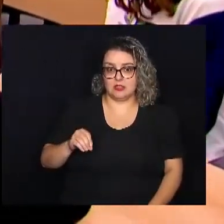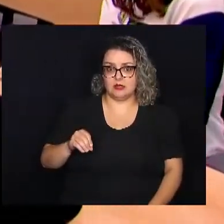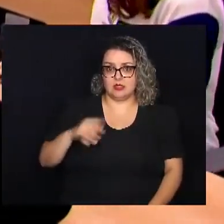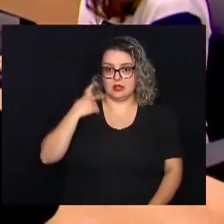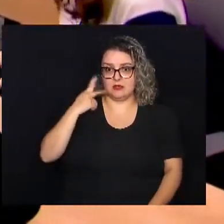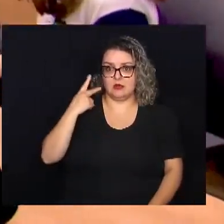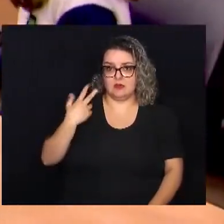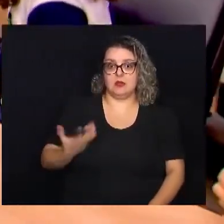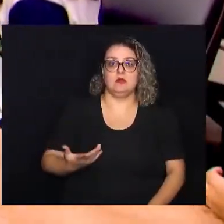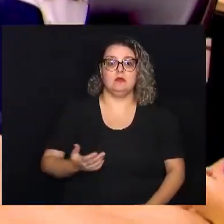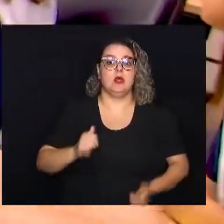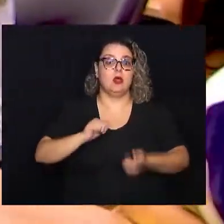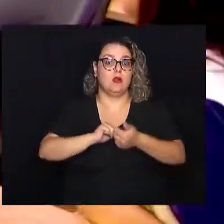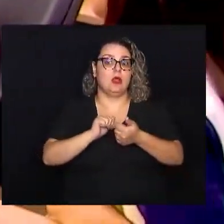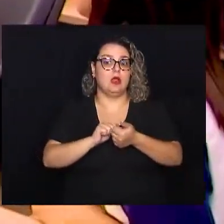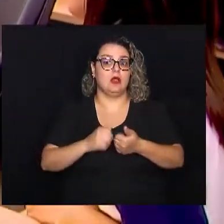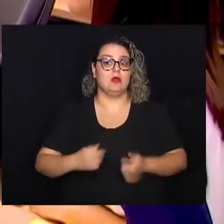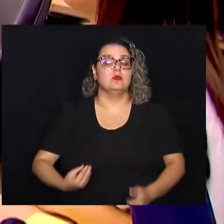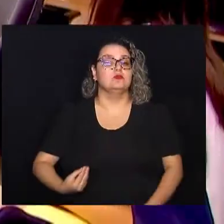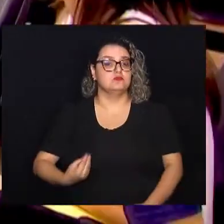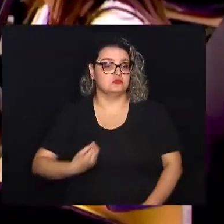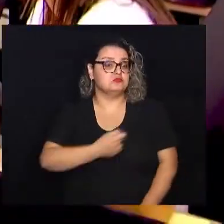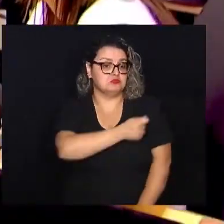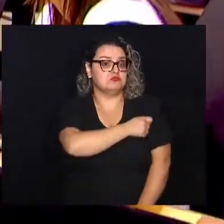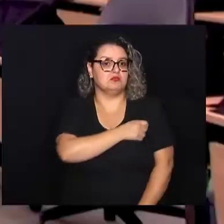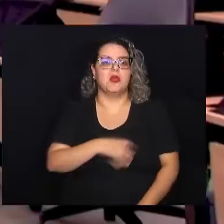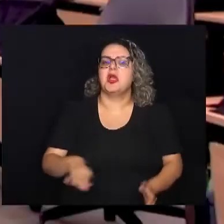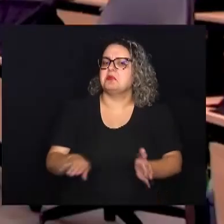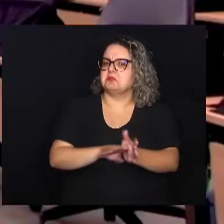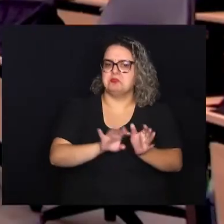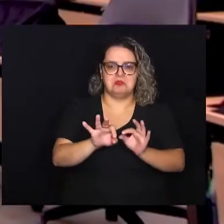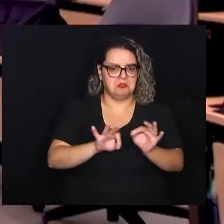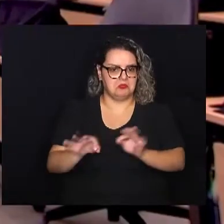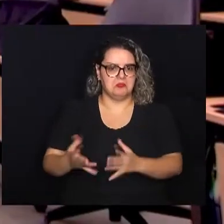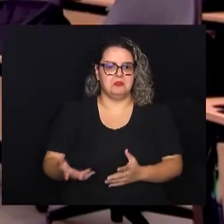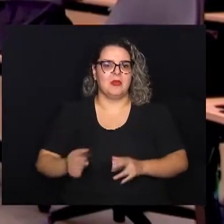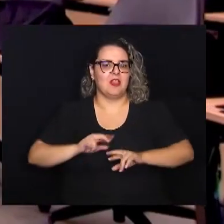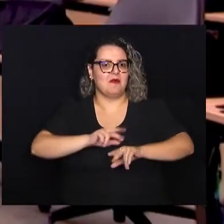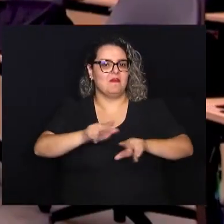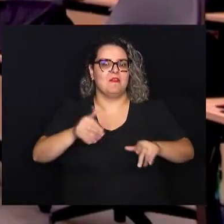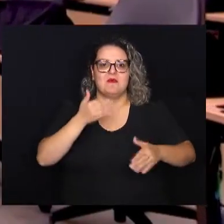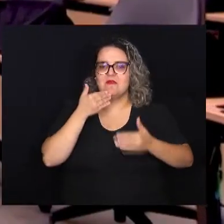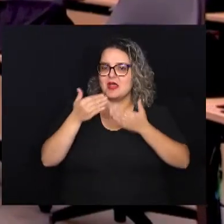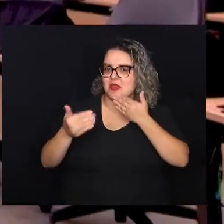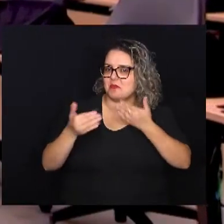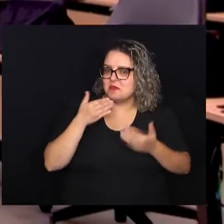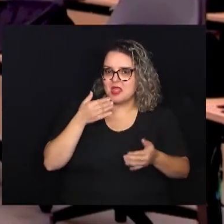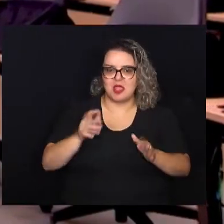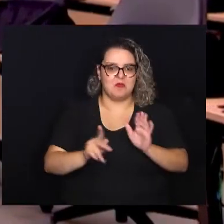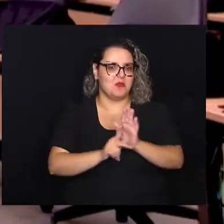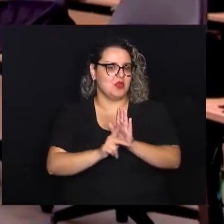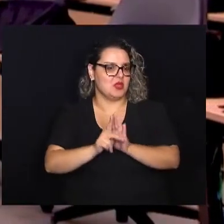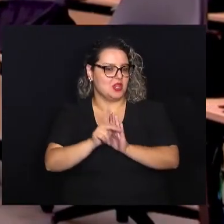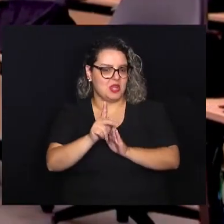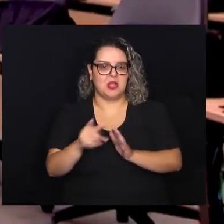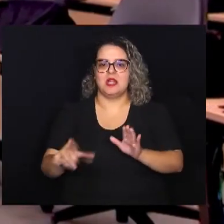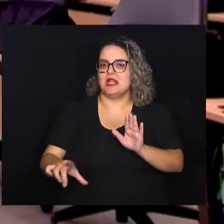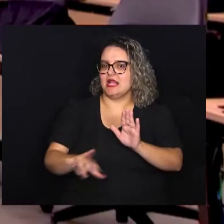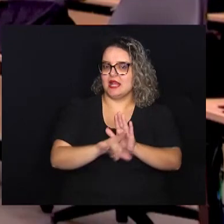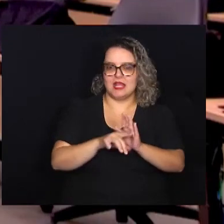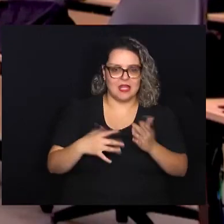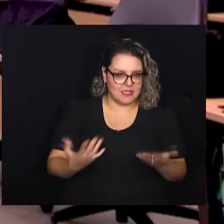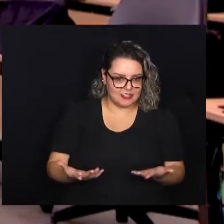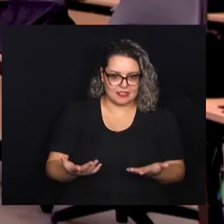dos alunos e já viram super preparados aqui Já trouxeram várias indicações projetos leis